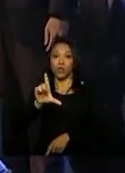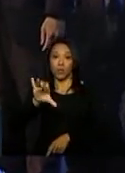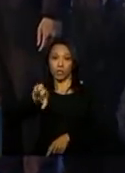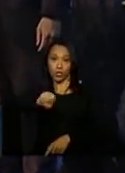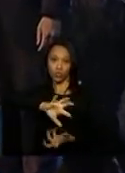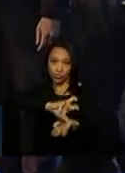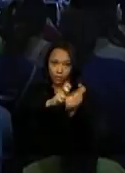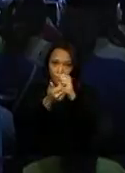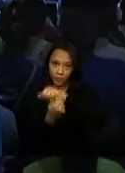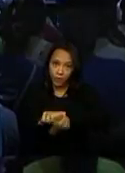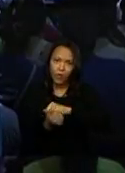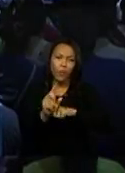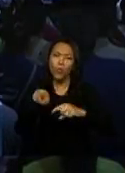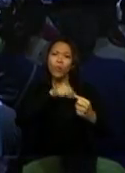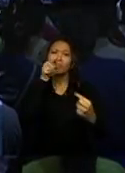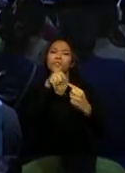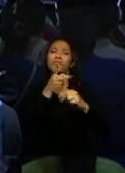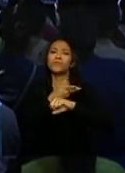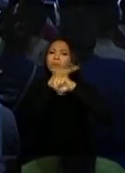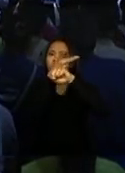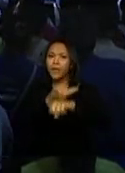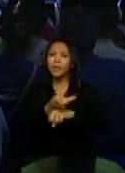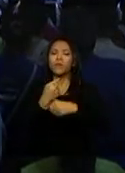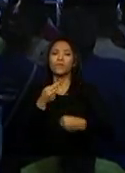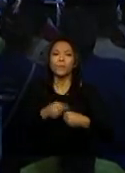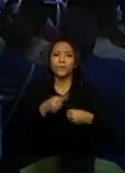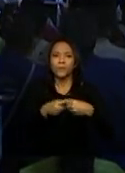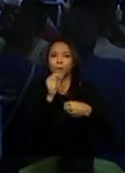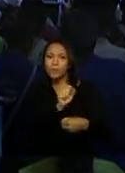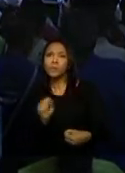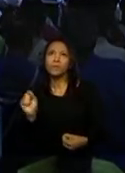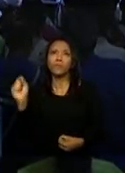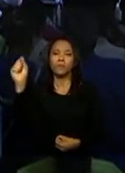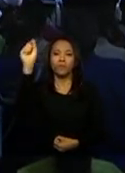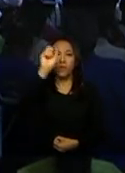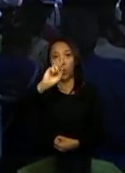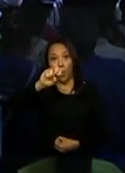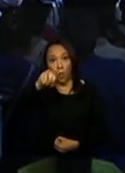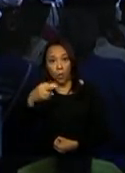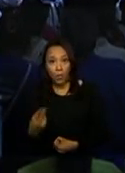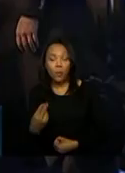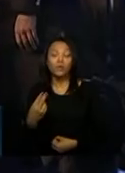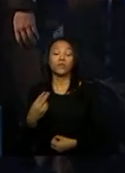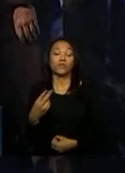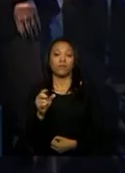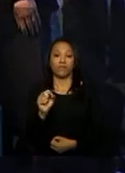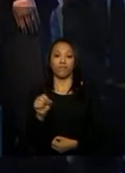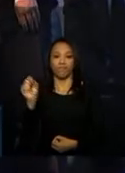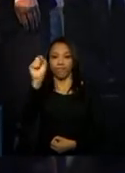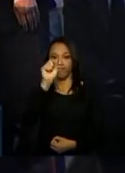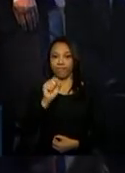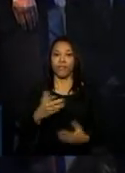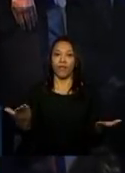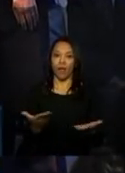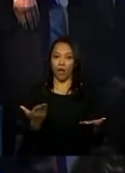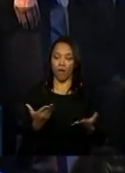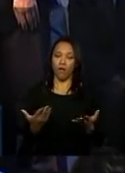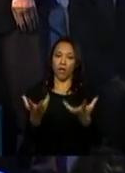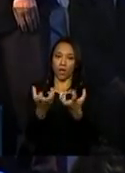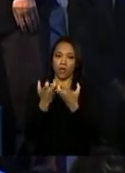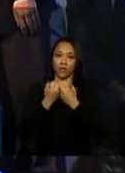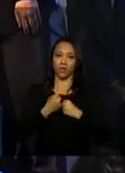O prêmio tem como público-alvo os municípios ou os consórcios intermunicipais. Para receber o